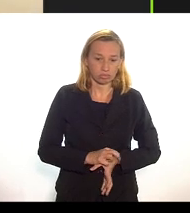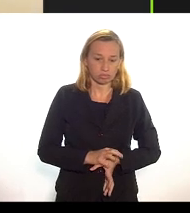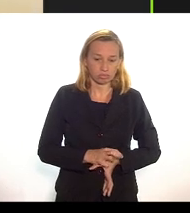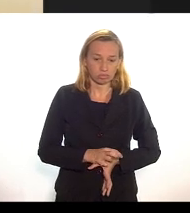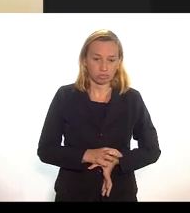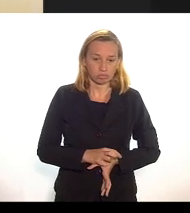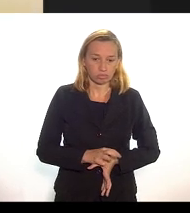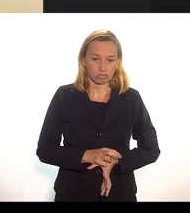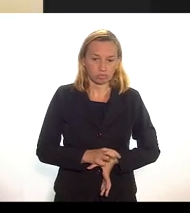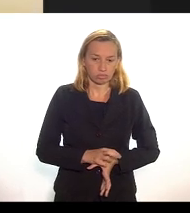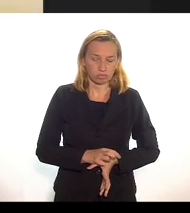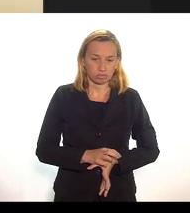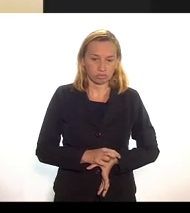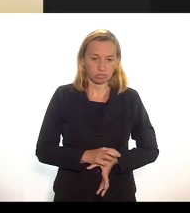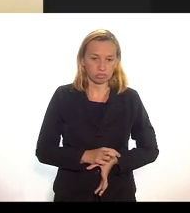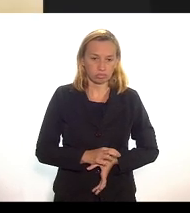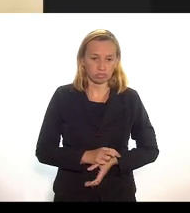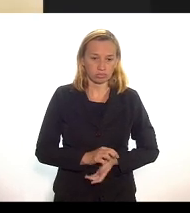Paulo Ramos?